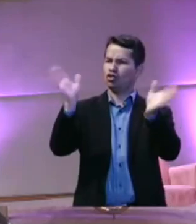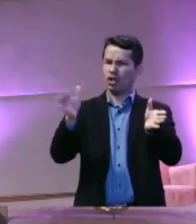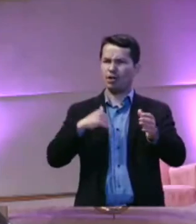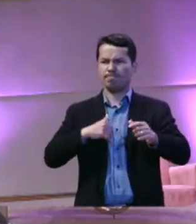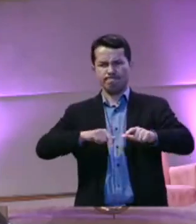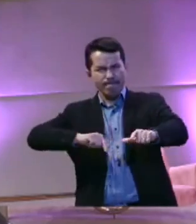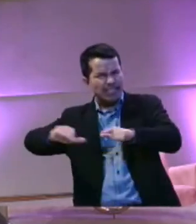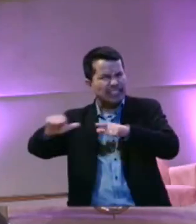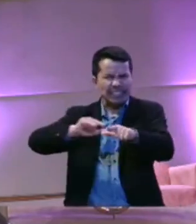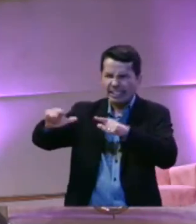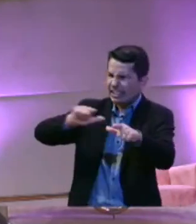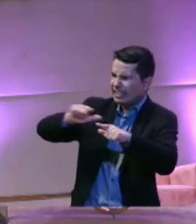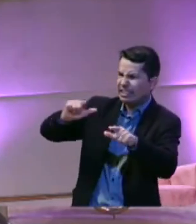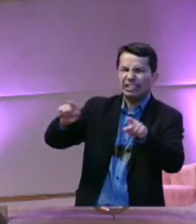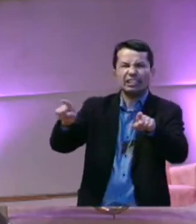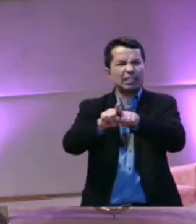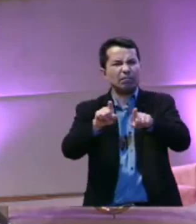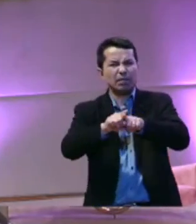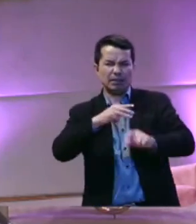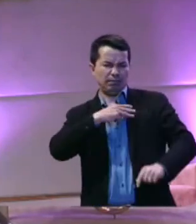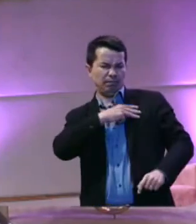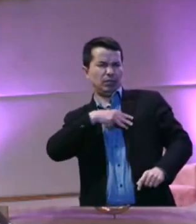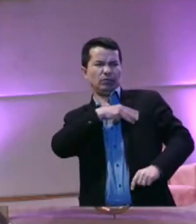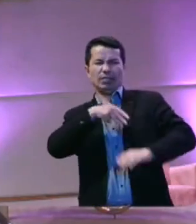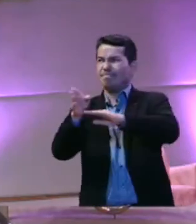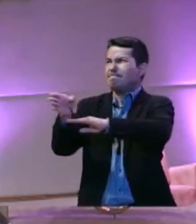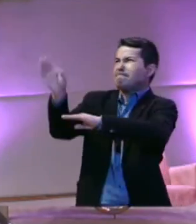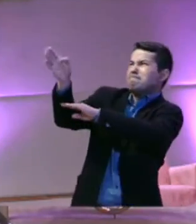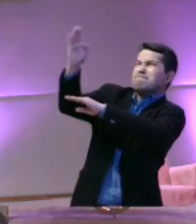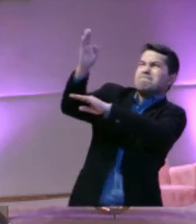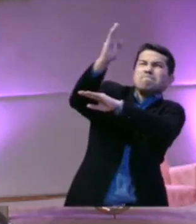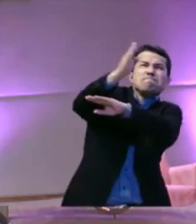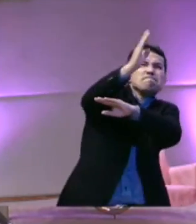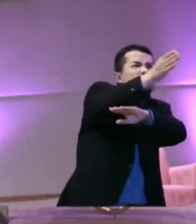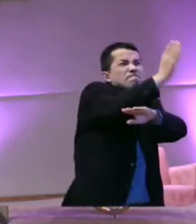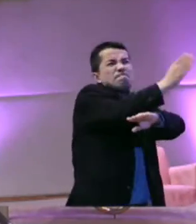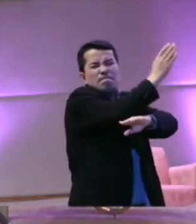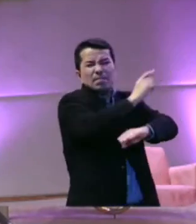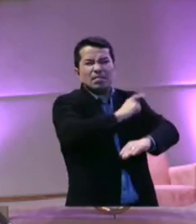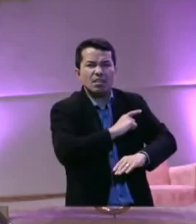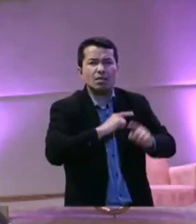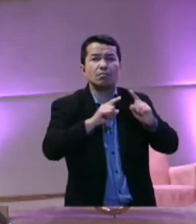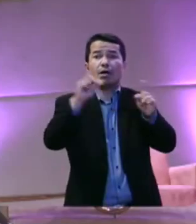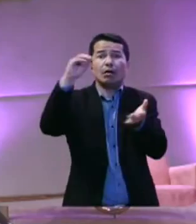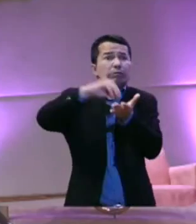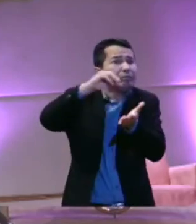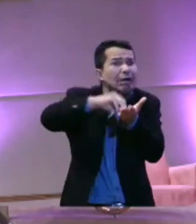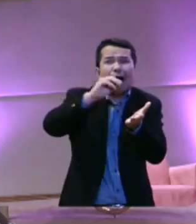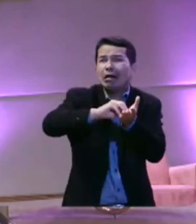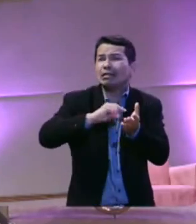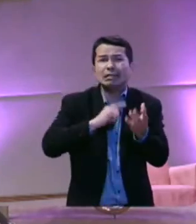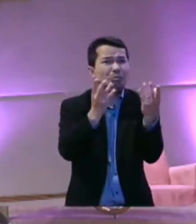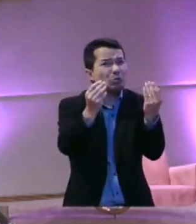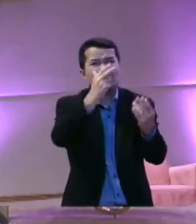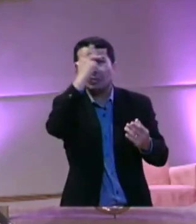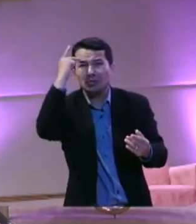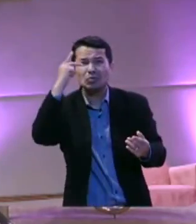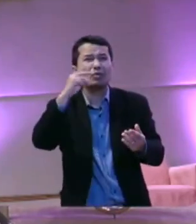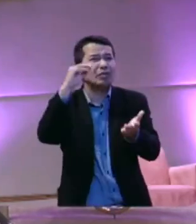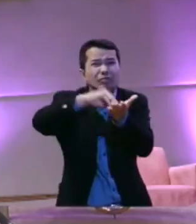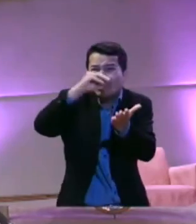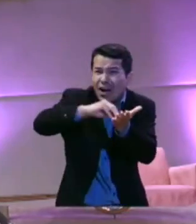tem chegado longe com os missionários, com os projetos, mas ainda tem muita gente perecendo. Nós